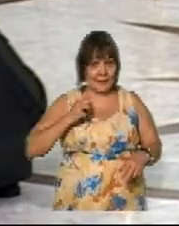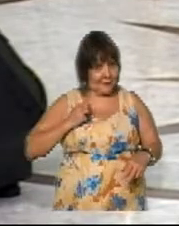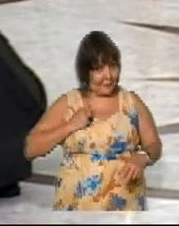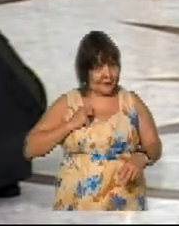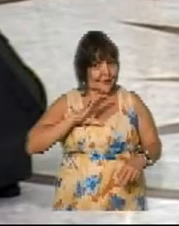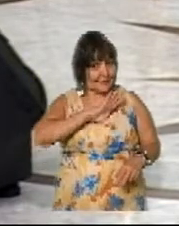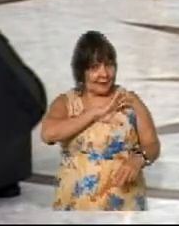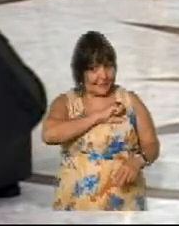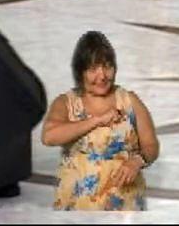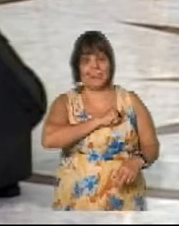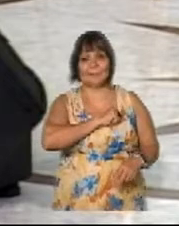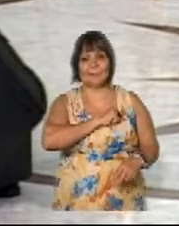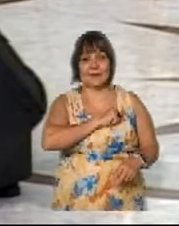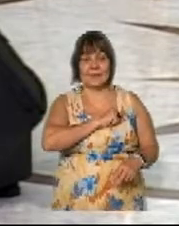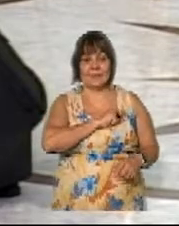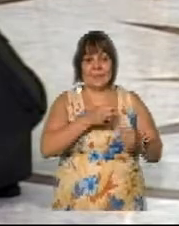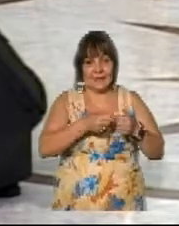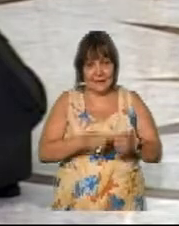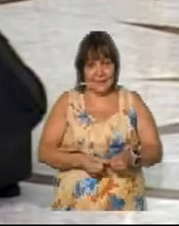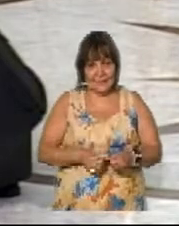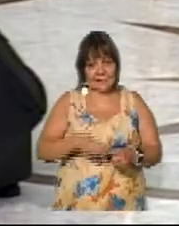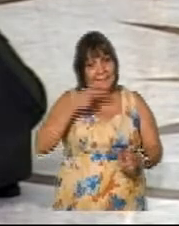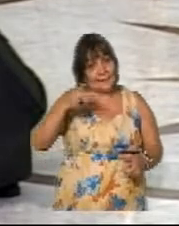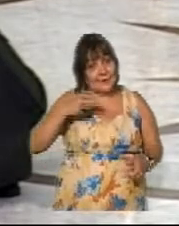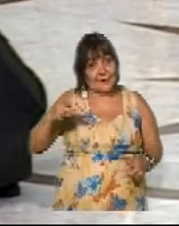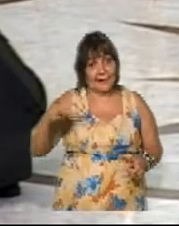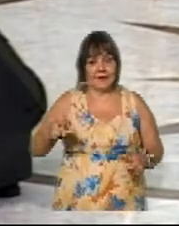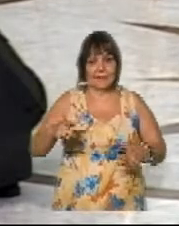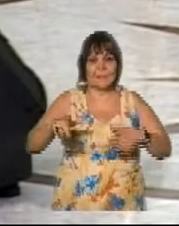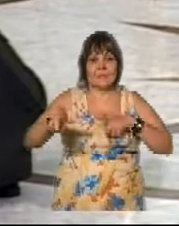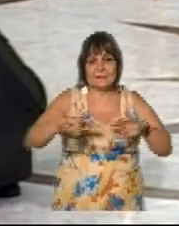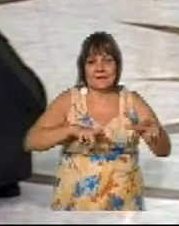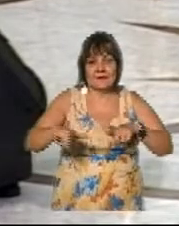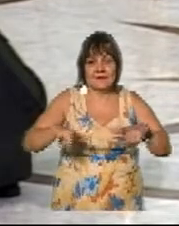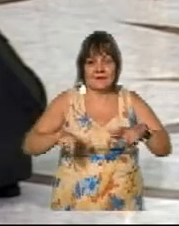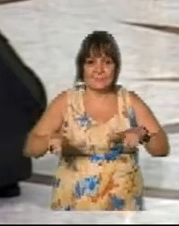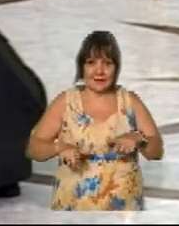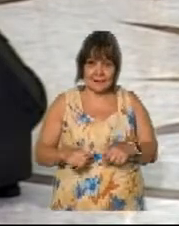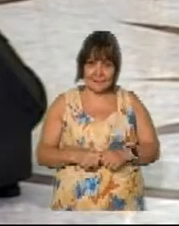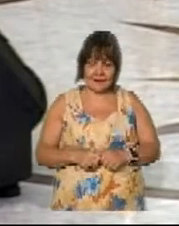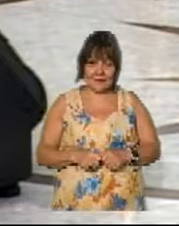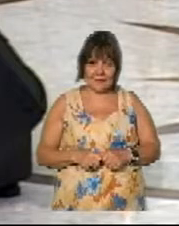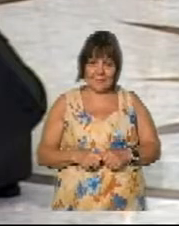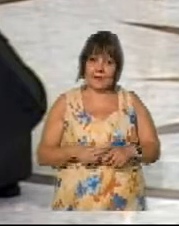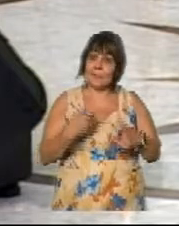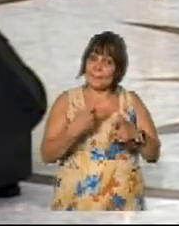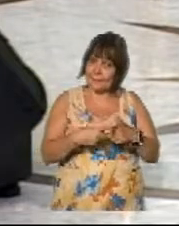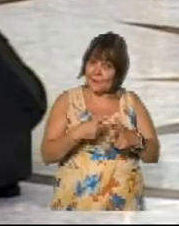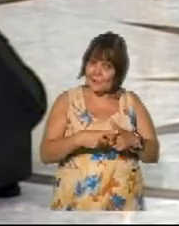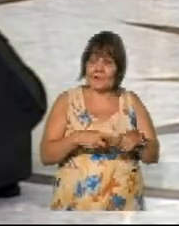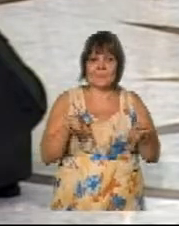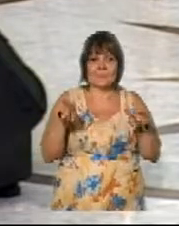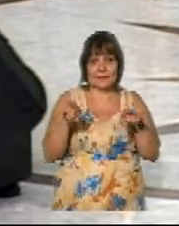Sabe que eu me encaixo assim, 100% com o mover de Jesus e com o seu ministério? Porque eu